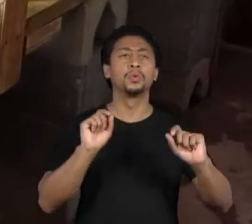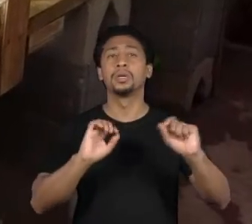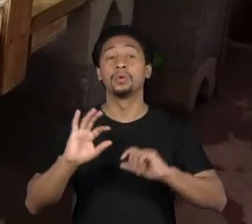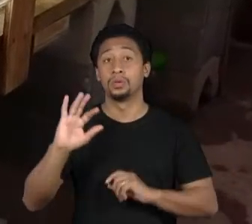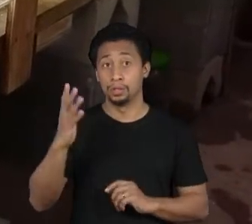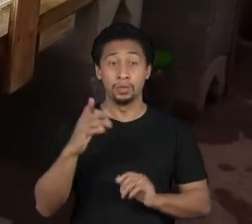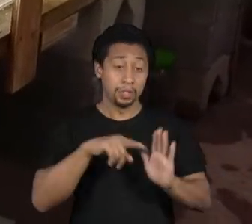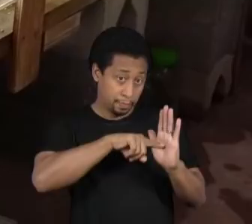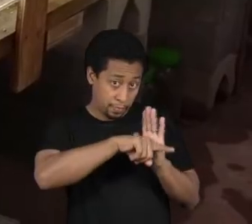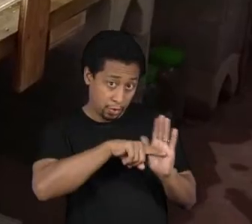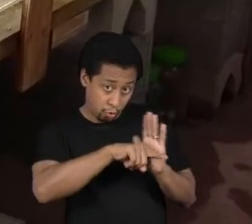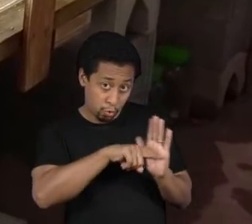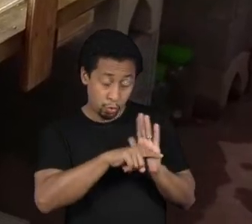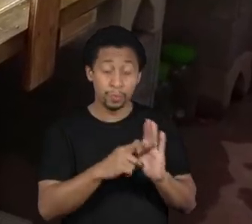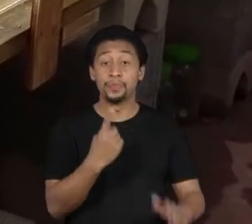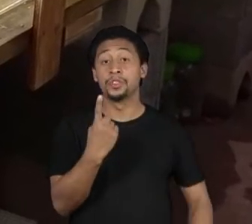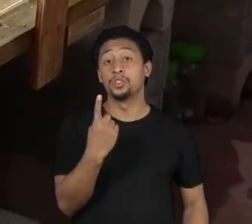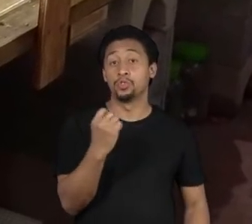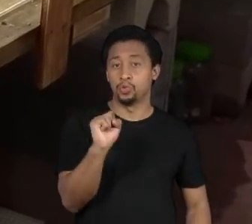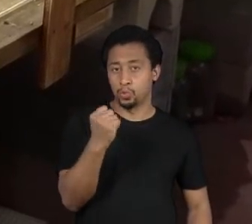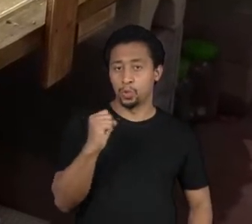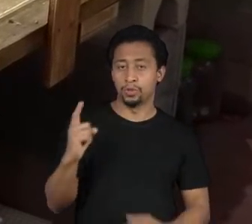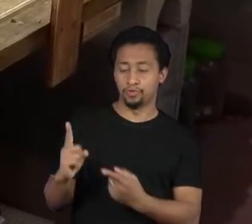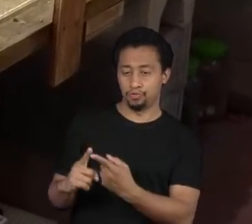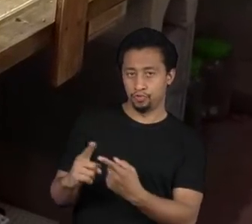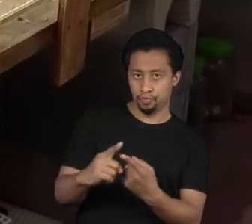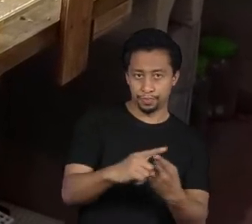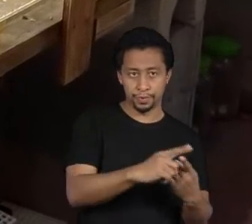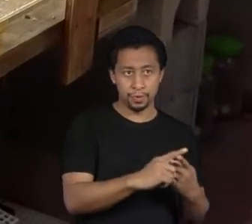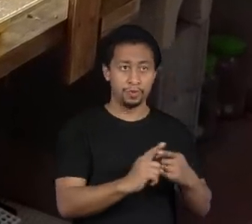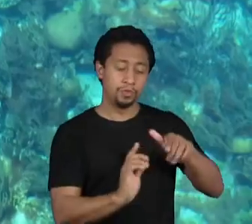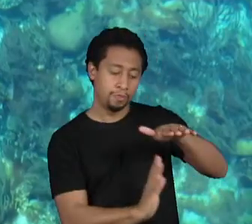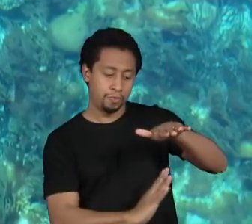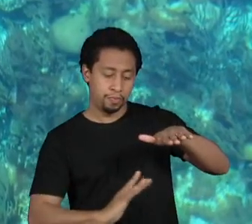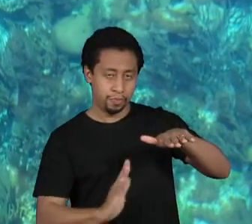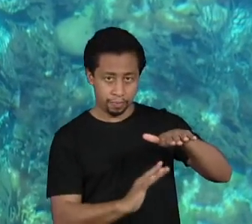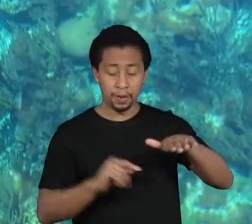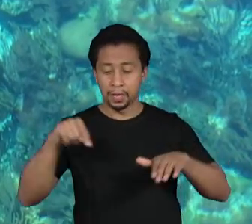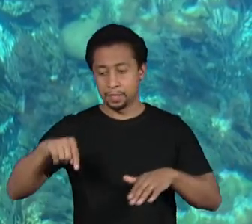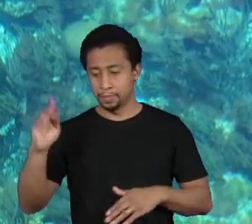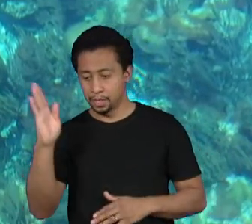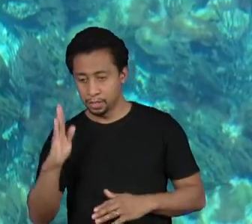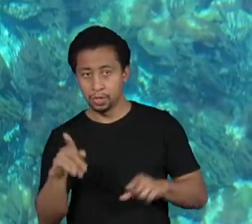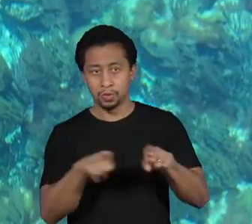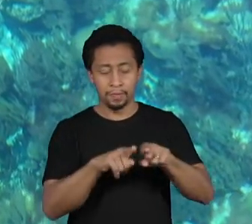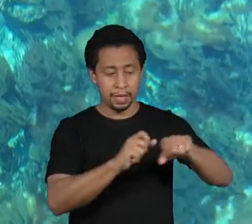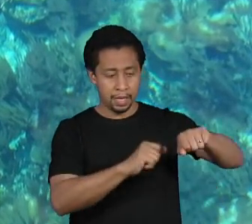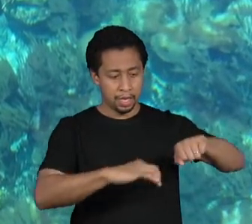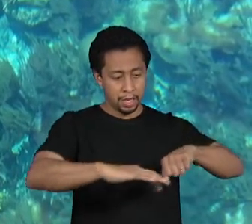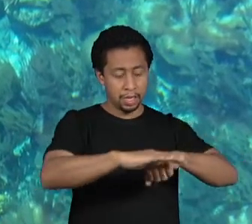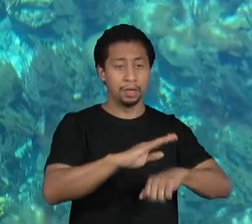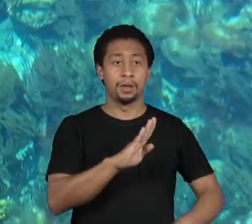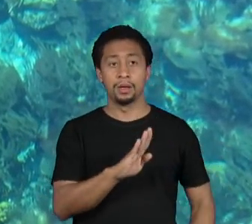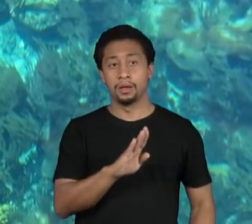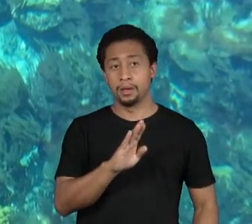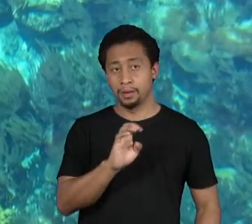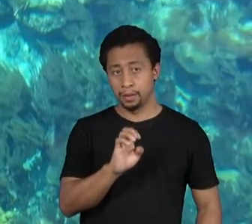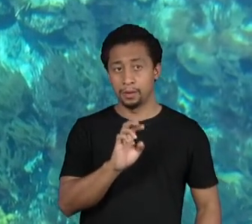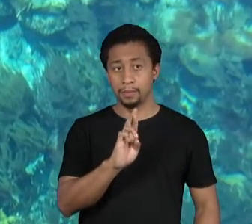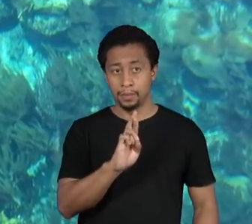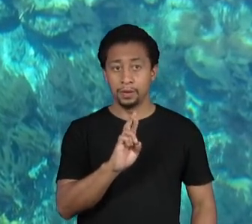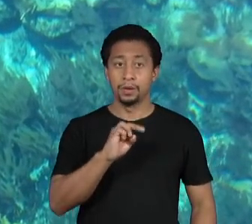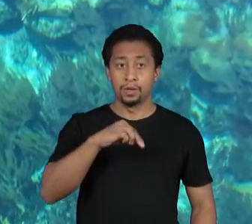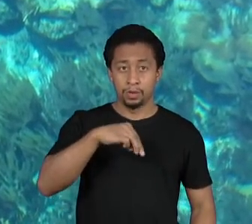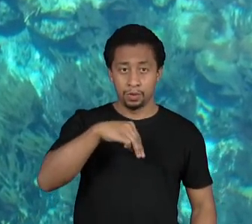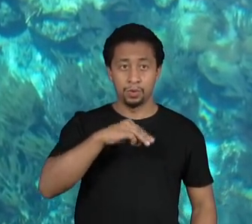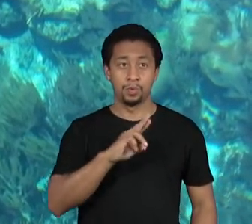total, de Brasil e Bermudas. Nós trouxemos para o laboratório. Em um experimento controlado, a gente aumentou a temperatura